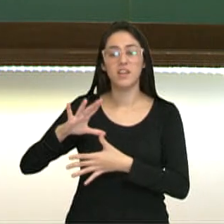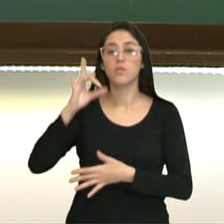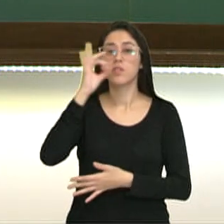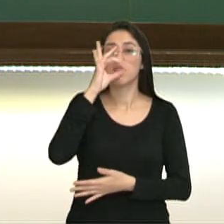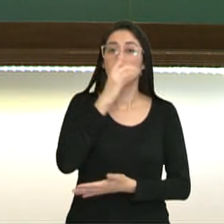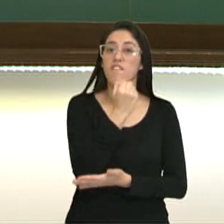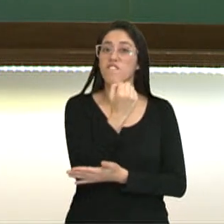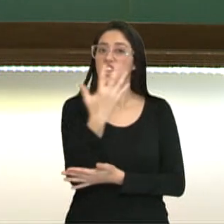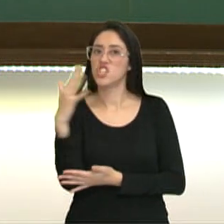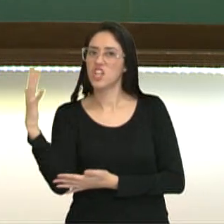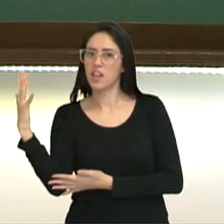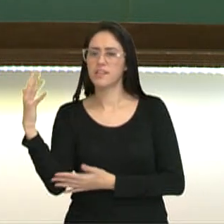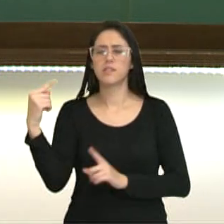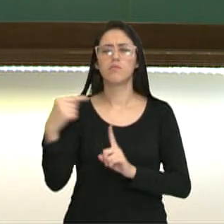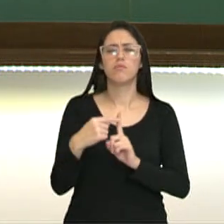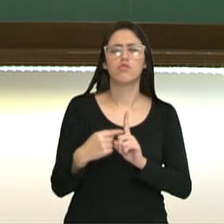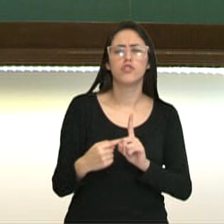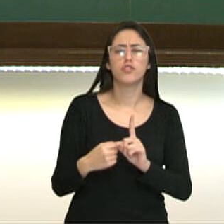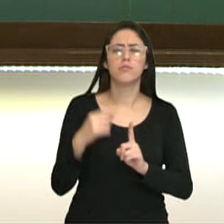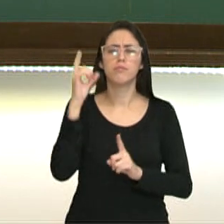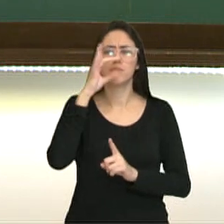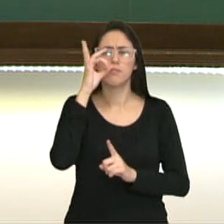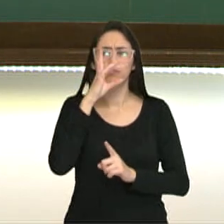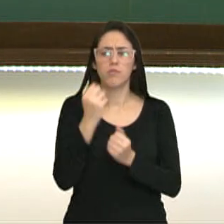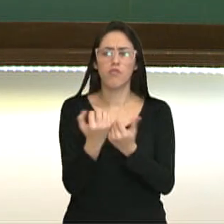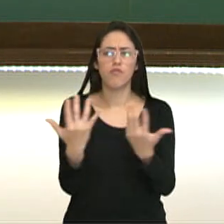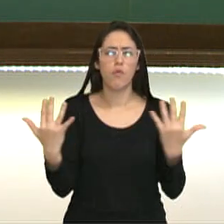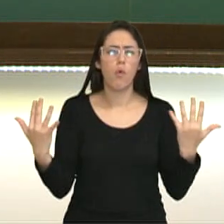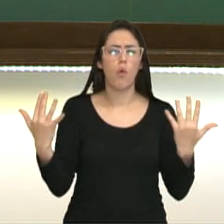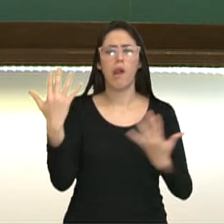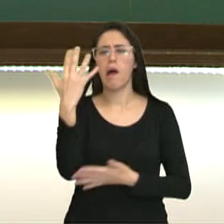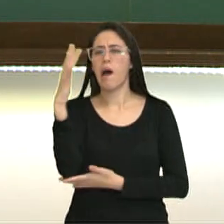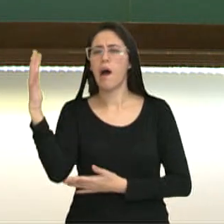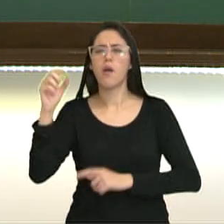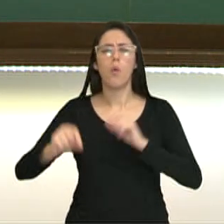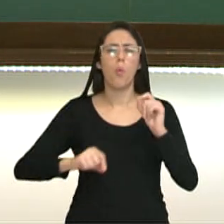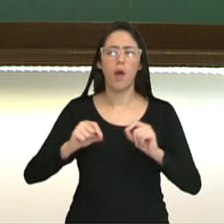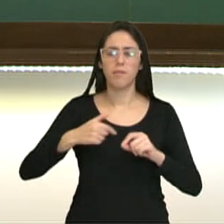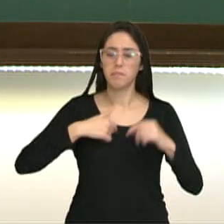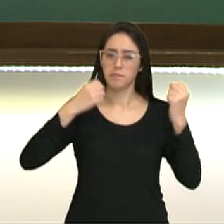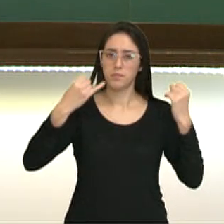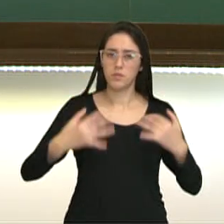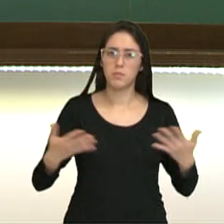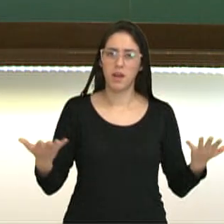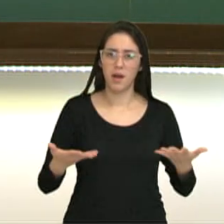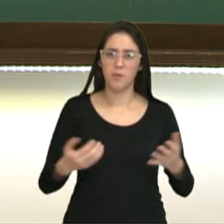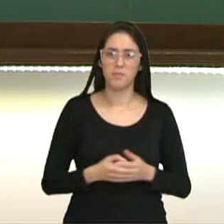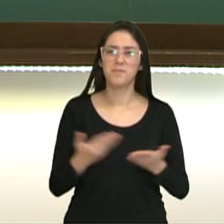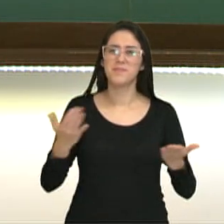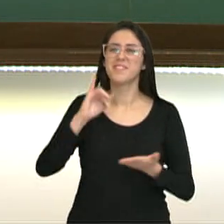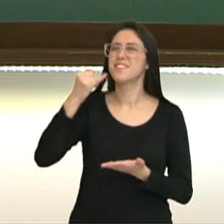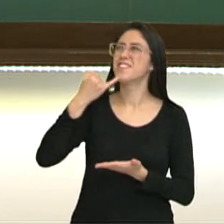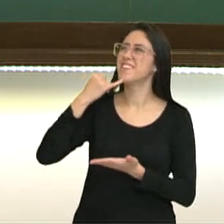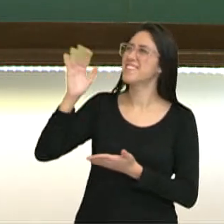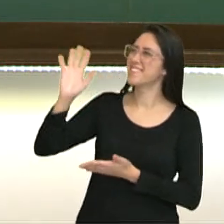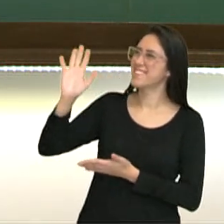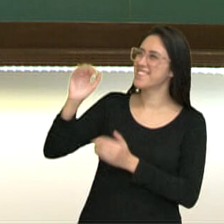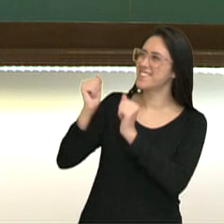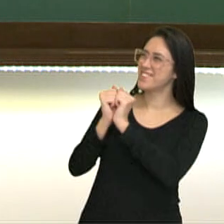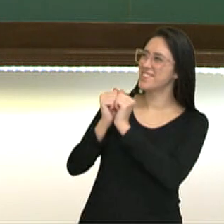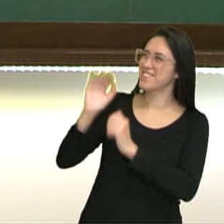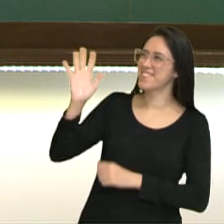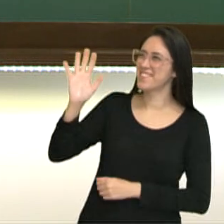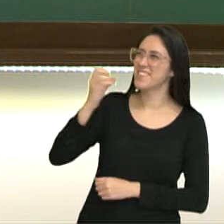vegetação, ou seja, tipo de árvore, tipo de folhas, ok? Nessa aula hoje comigo está a Jéssica. Oi, Jéssica,